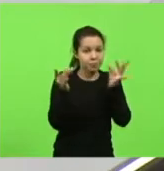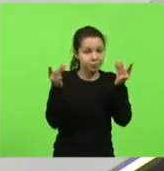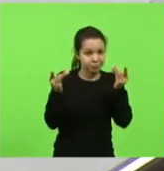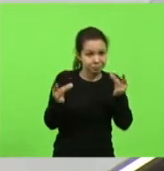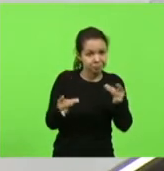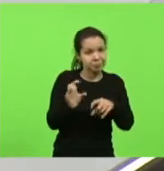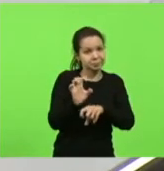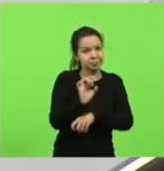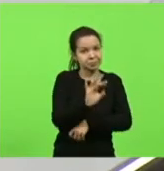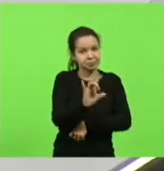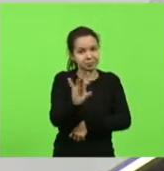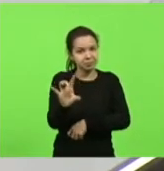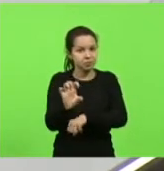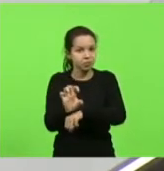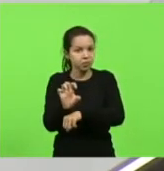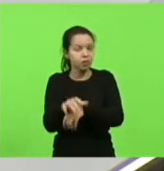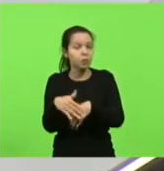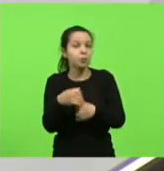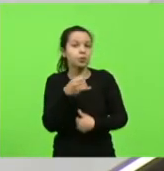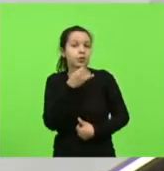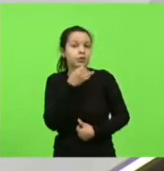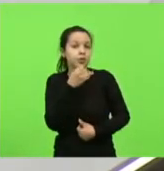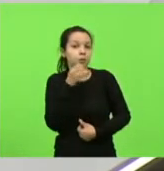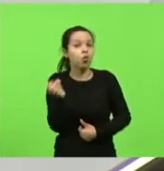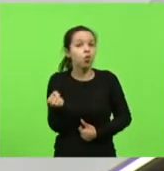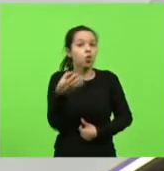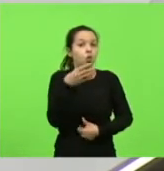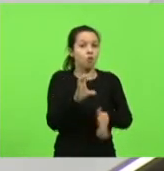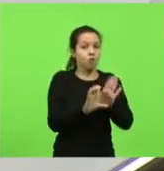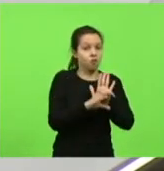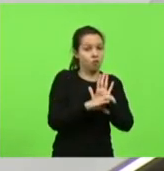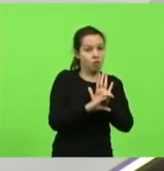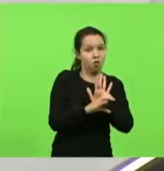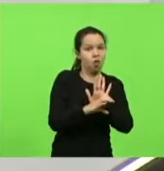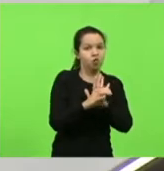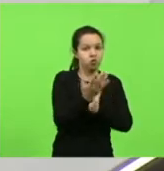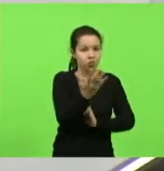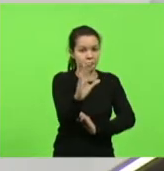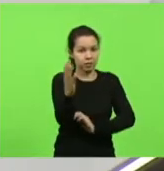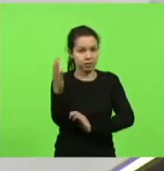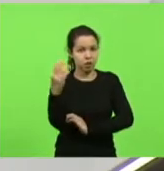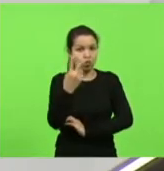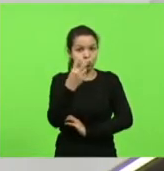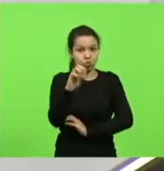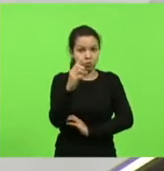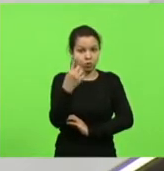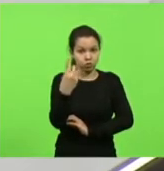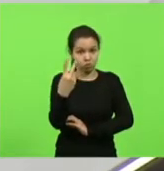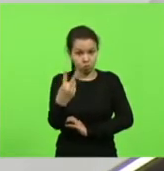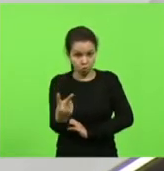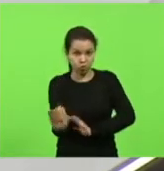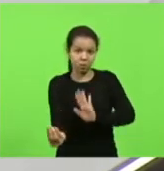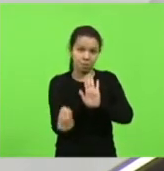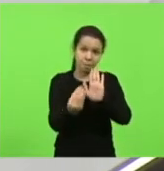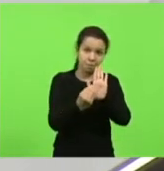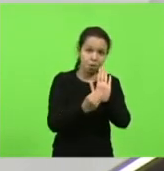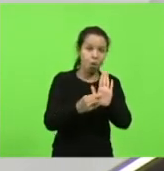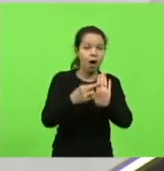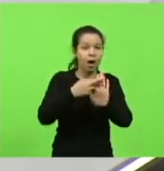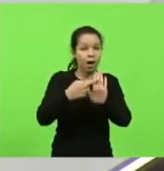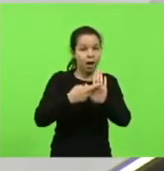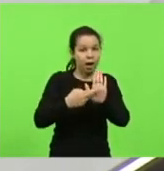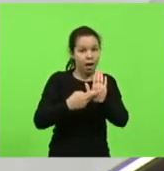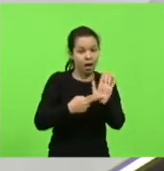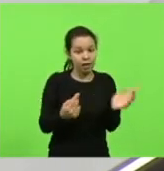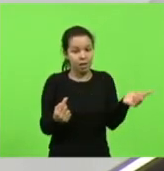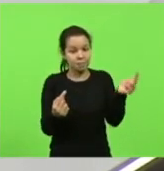novo Código Ambiental, por exemplo, que é de 2012, ele estabelece uma regra ambiental geral, tanto para